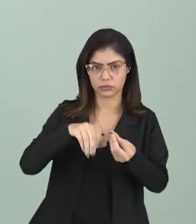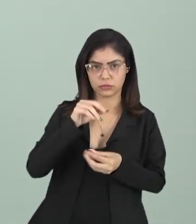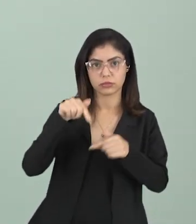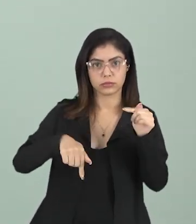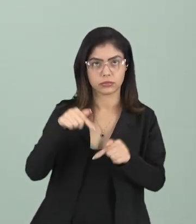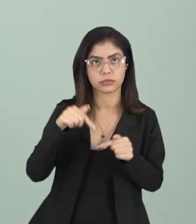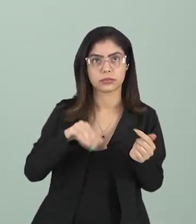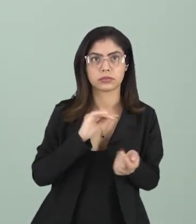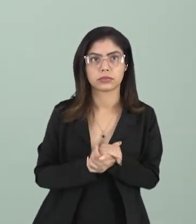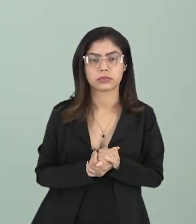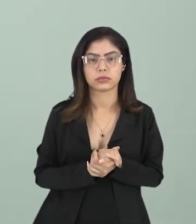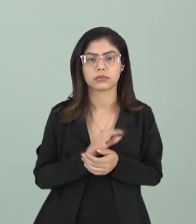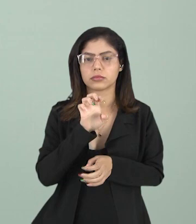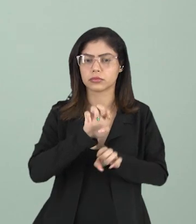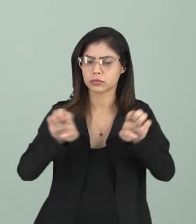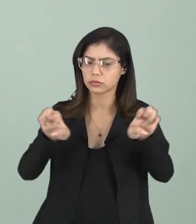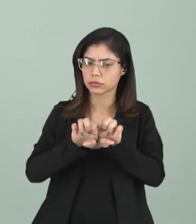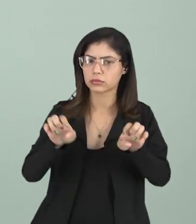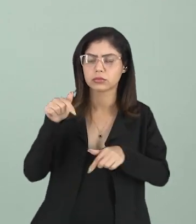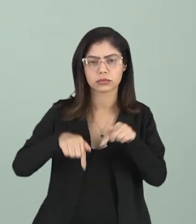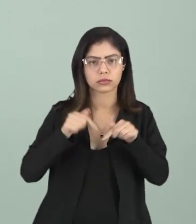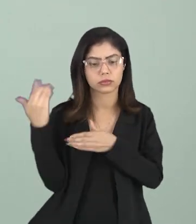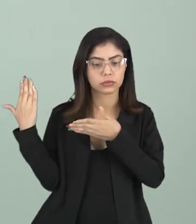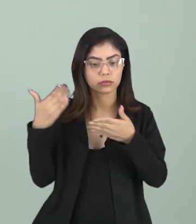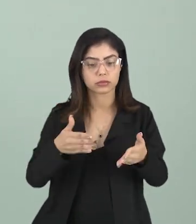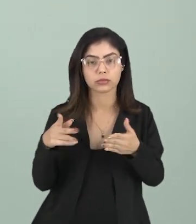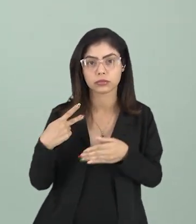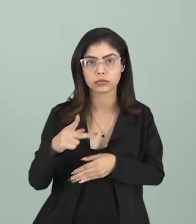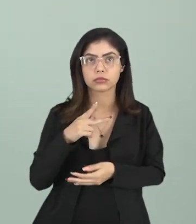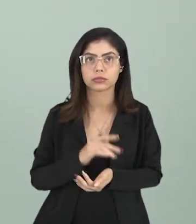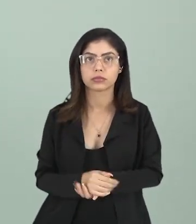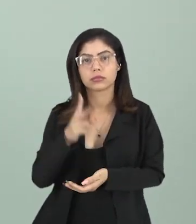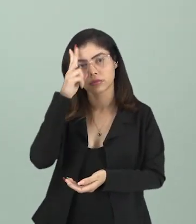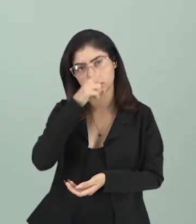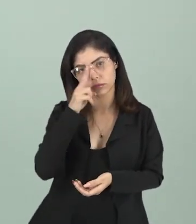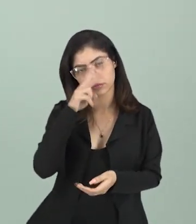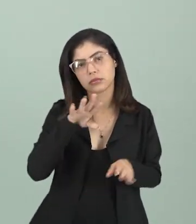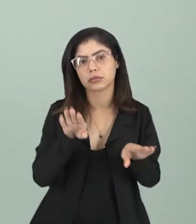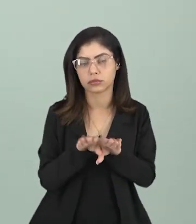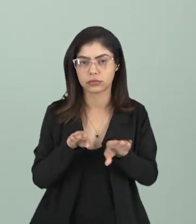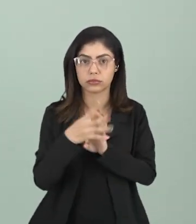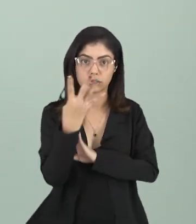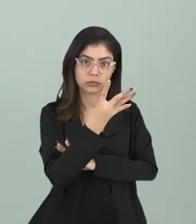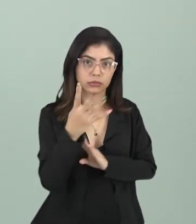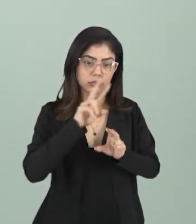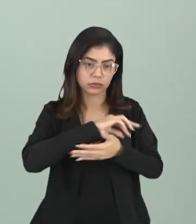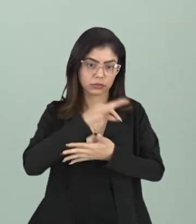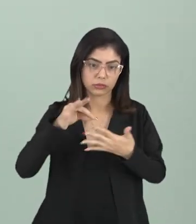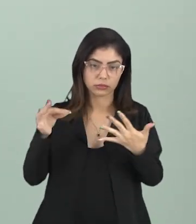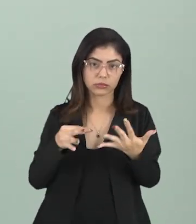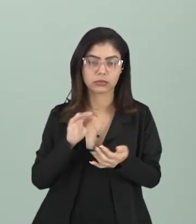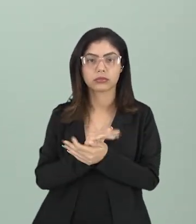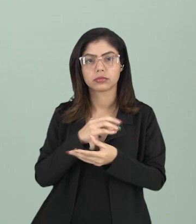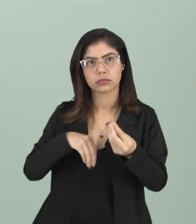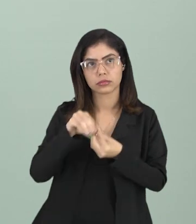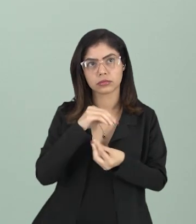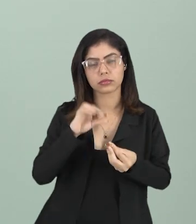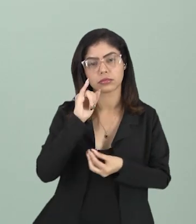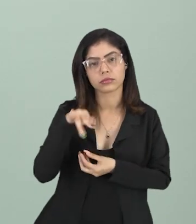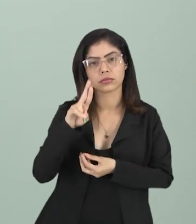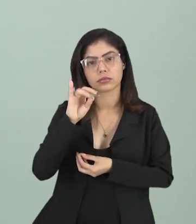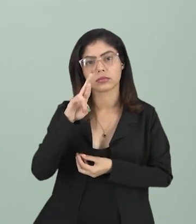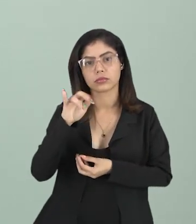reação química, o que é uma equação química, qual é o objetivo dela. A gente relembrou os 4 tipos de reações